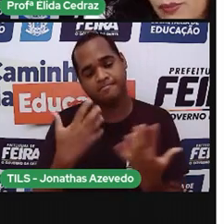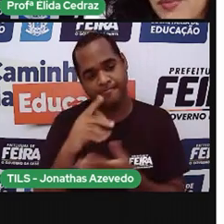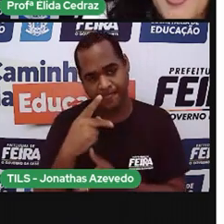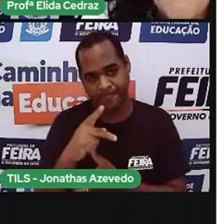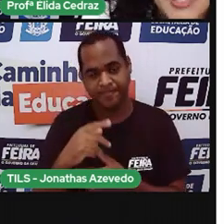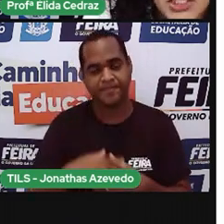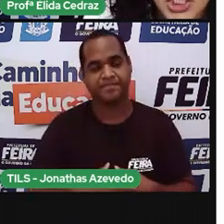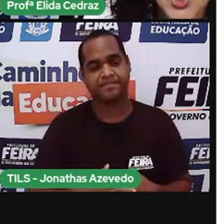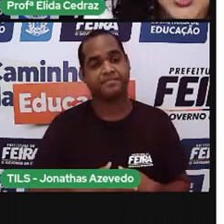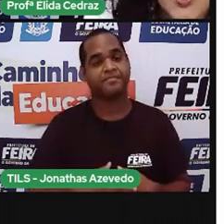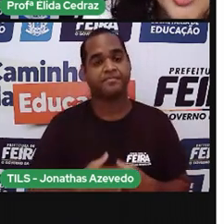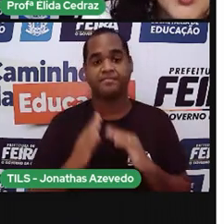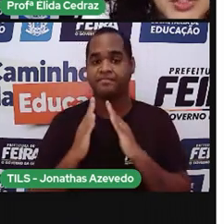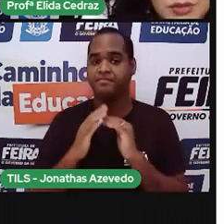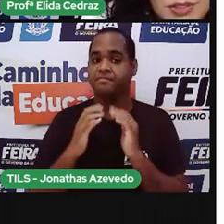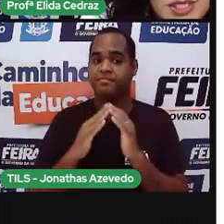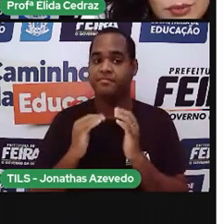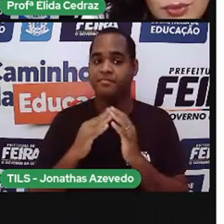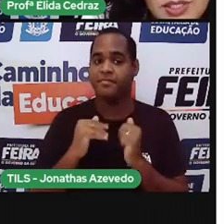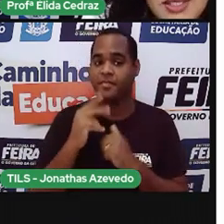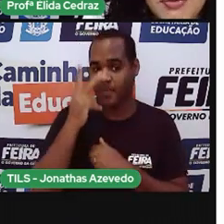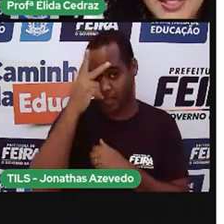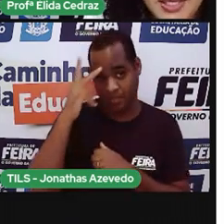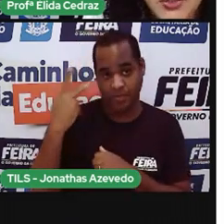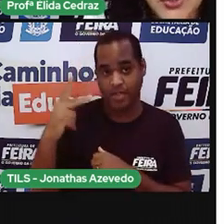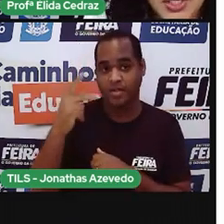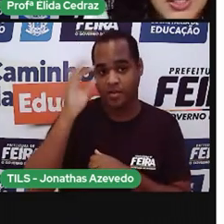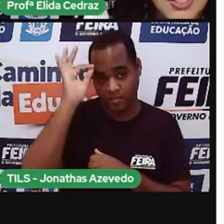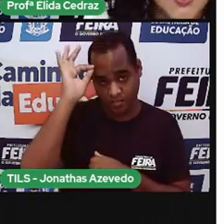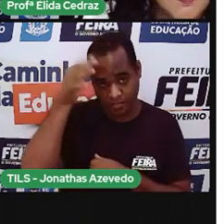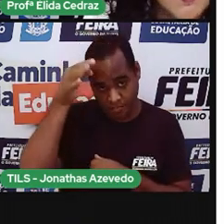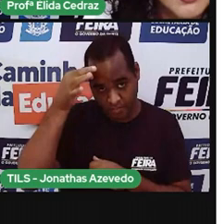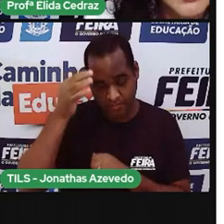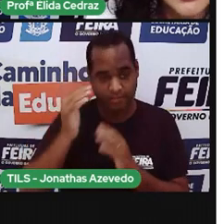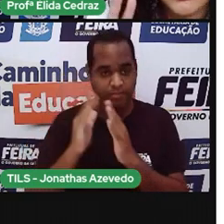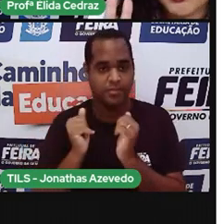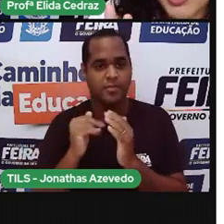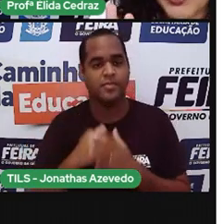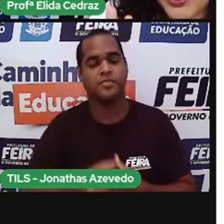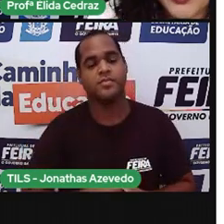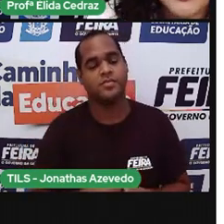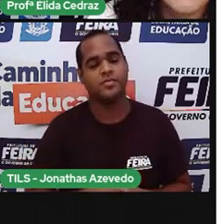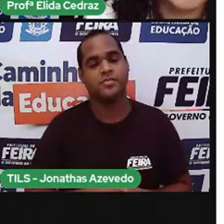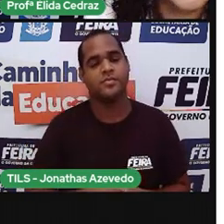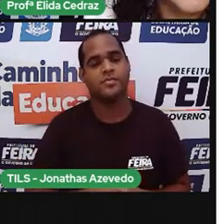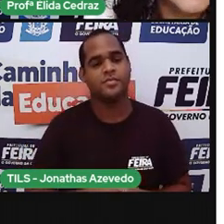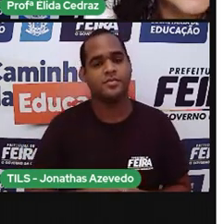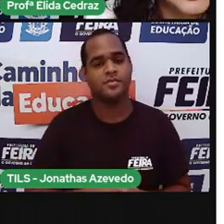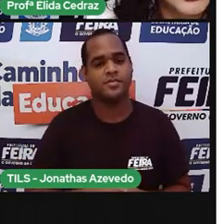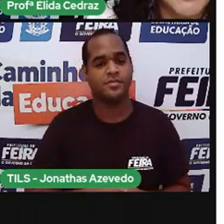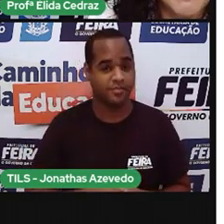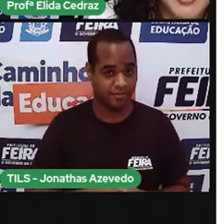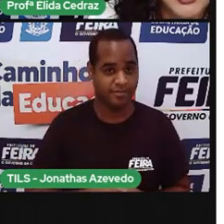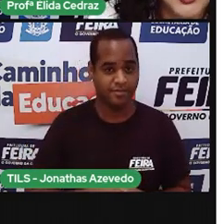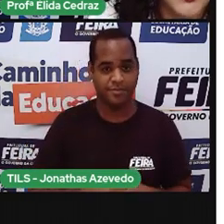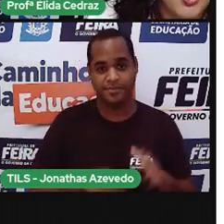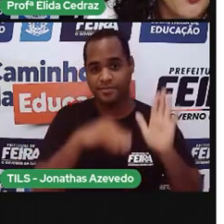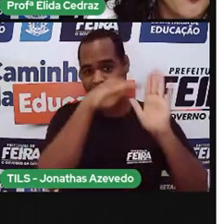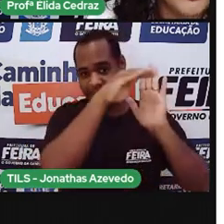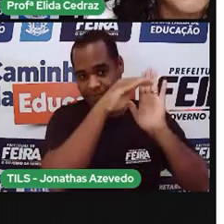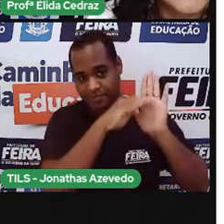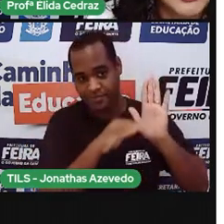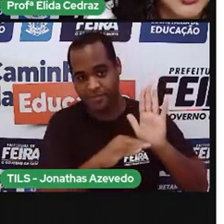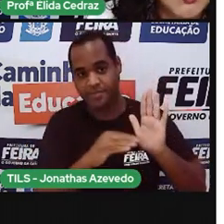tá bom? Pede ajuda a um adulto se você não conseguir fazer isso sozinho. Número 2. Liste